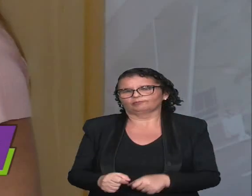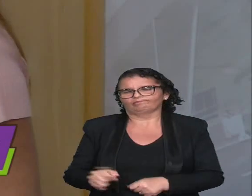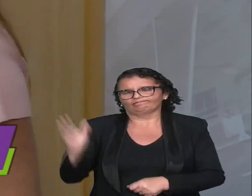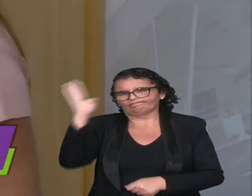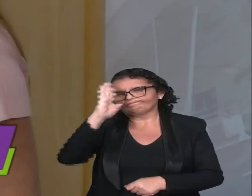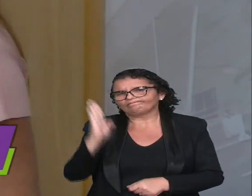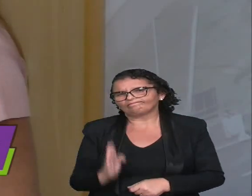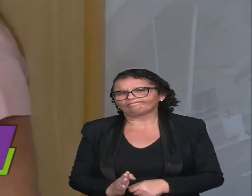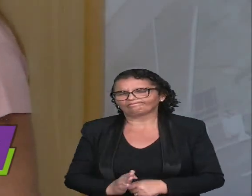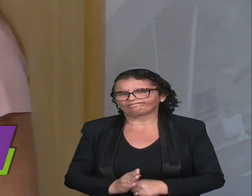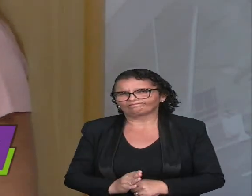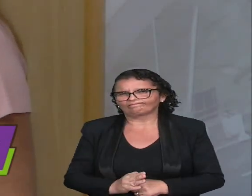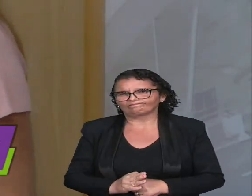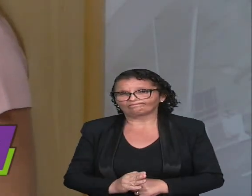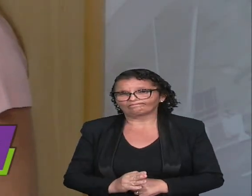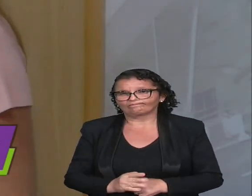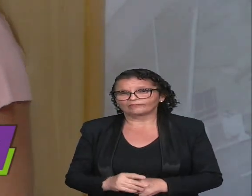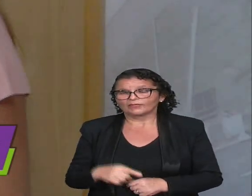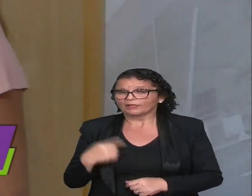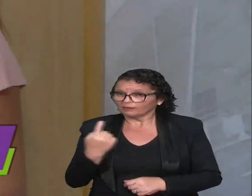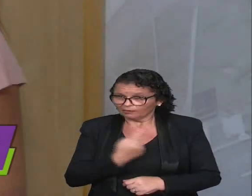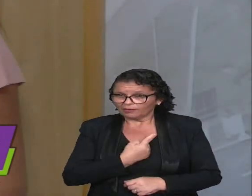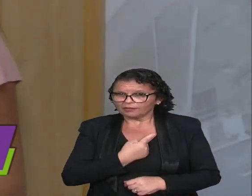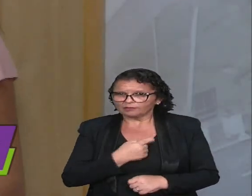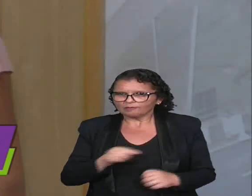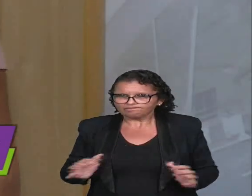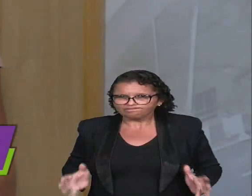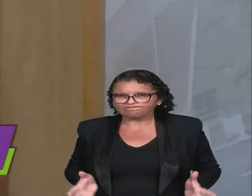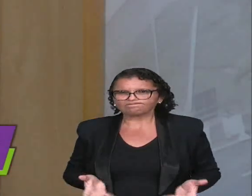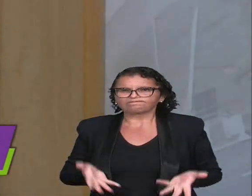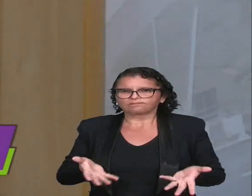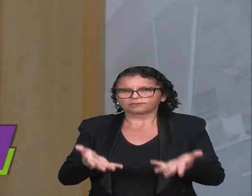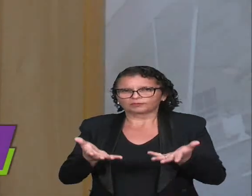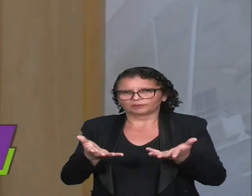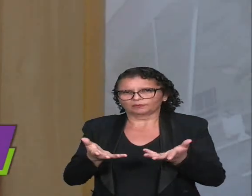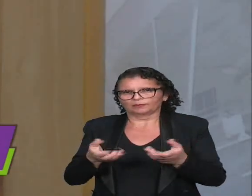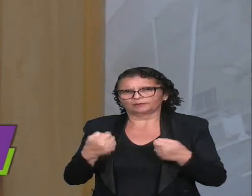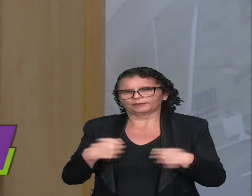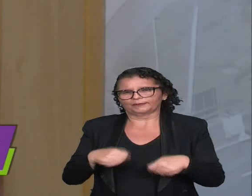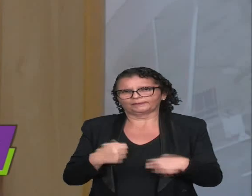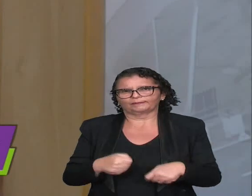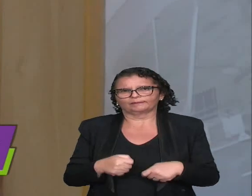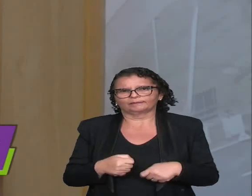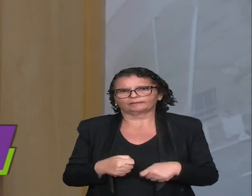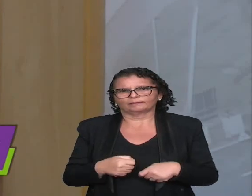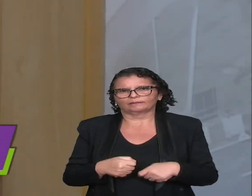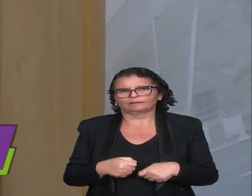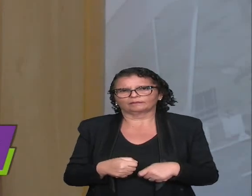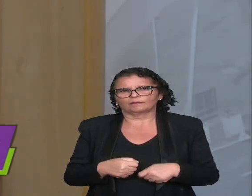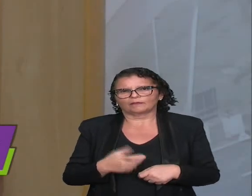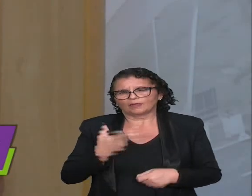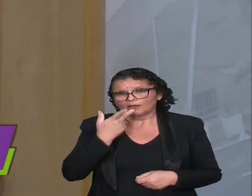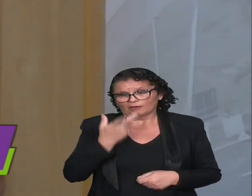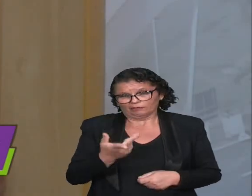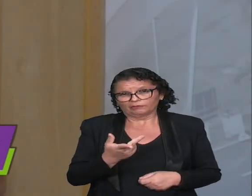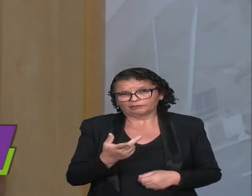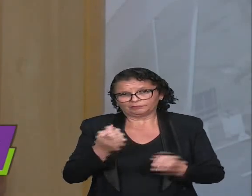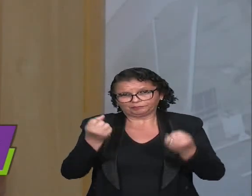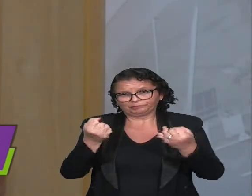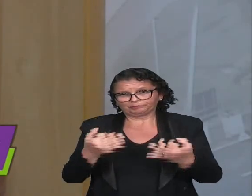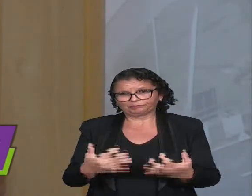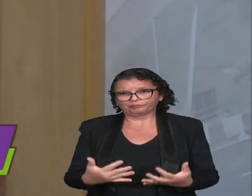Brasil mas nós temos que se mexer nós temos que começar a se mexer falo